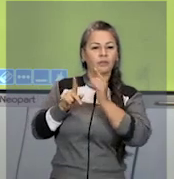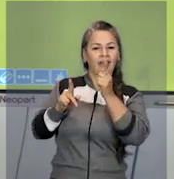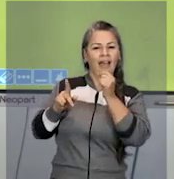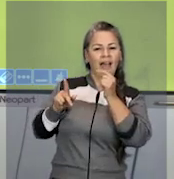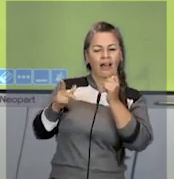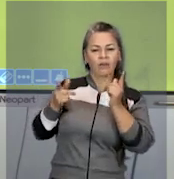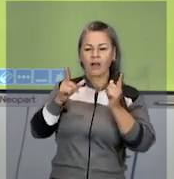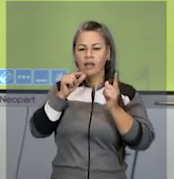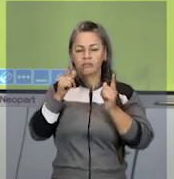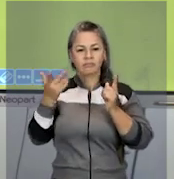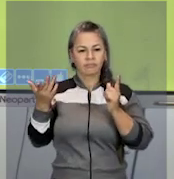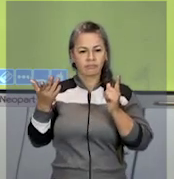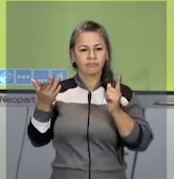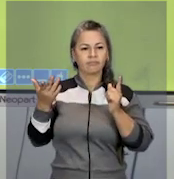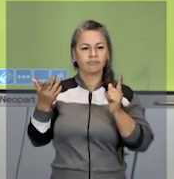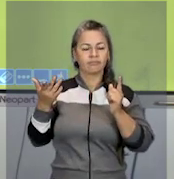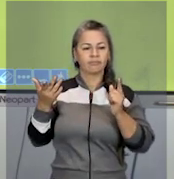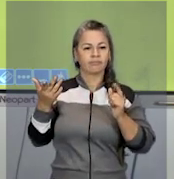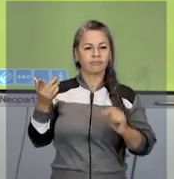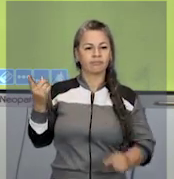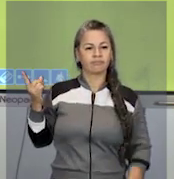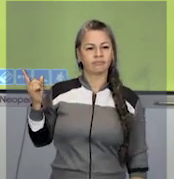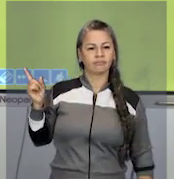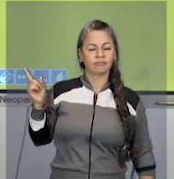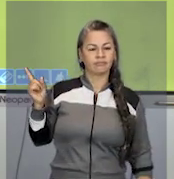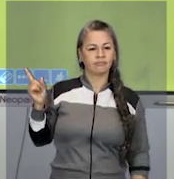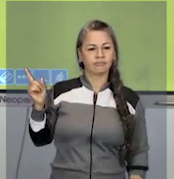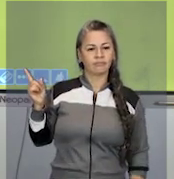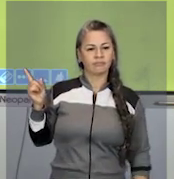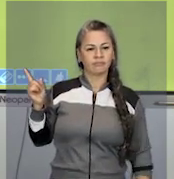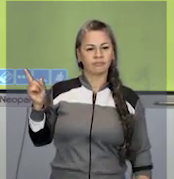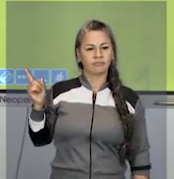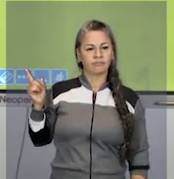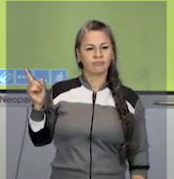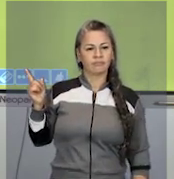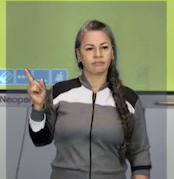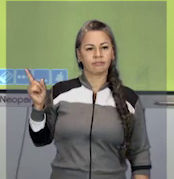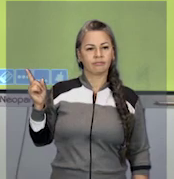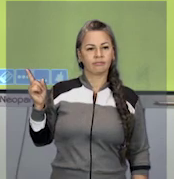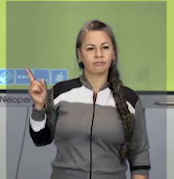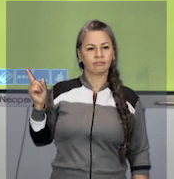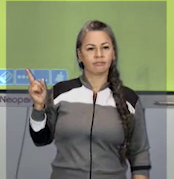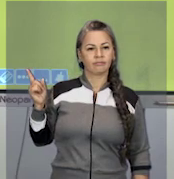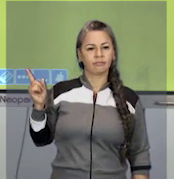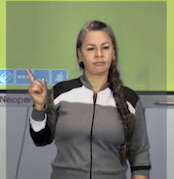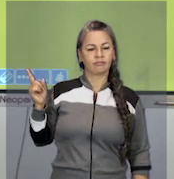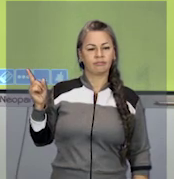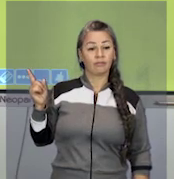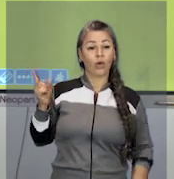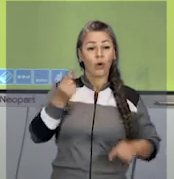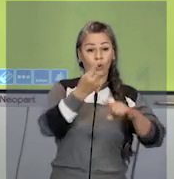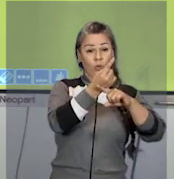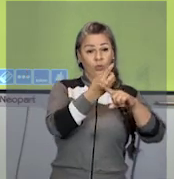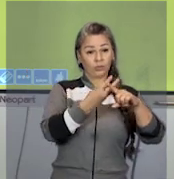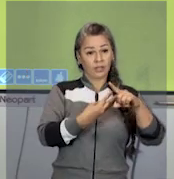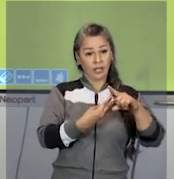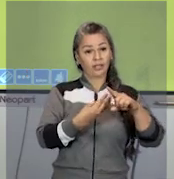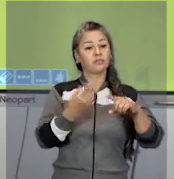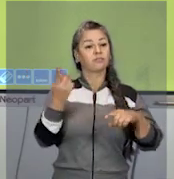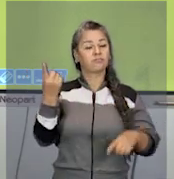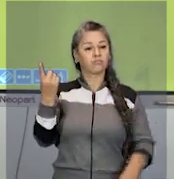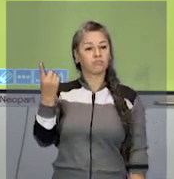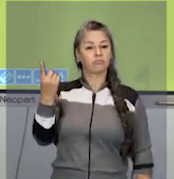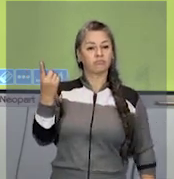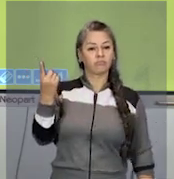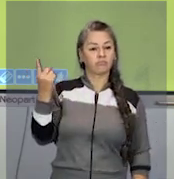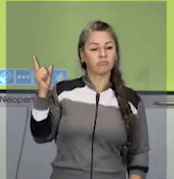nas duas amostras. E aquele 1/3 é dividido por 3 dos dois lados, eu também posso cancelar. O que